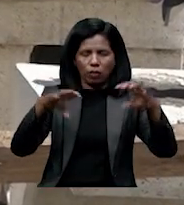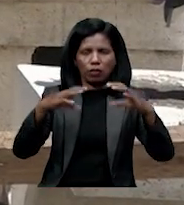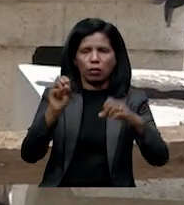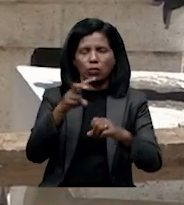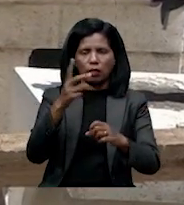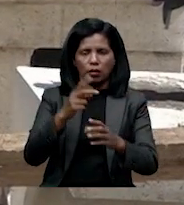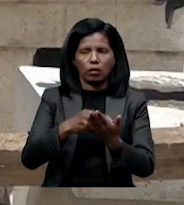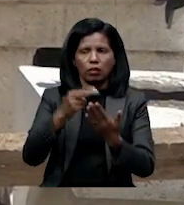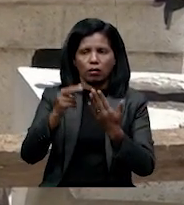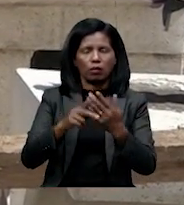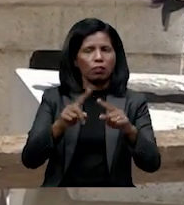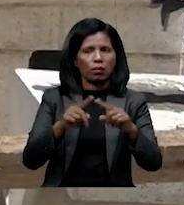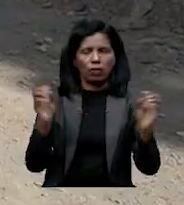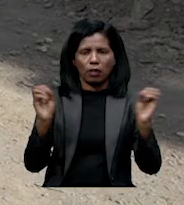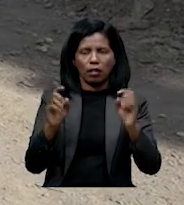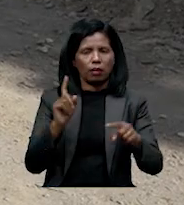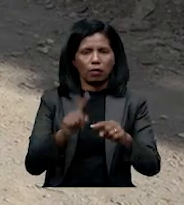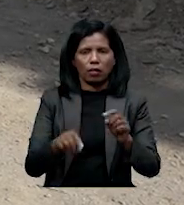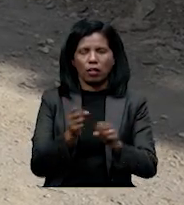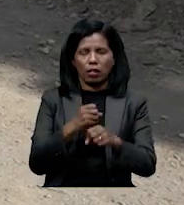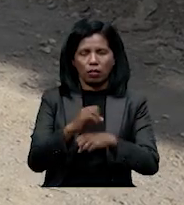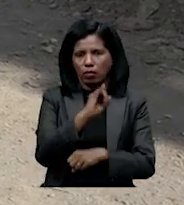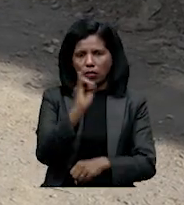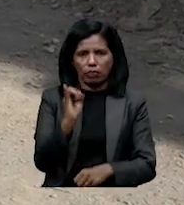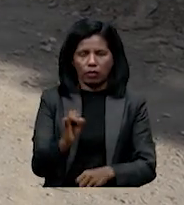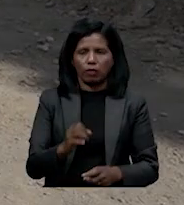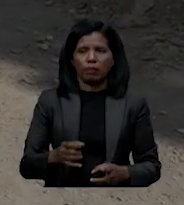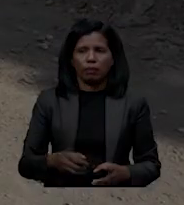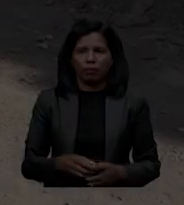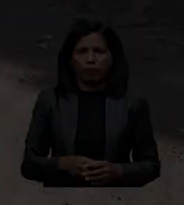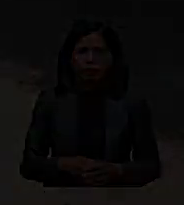novembro, mai be la disponível. Marito da Costa, Juliana Soares, Gemini.